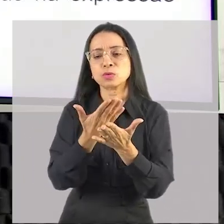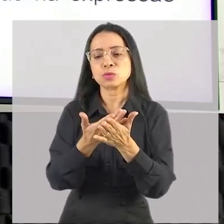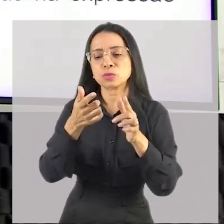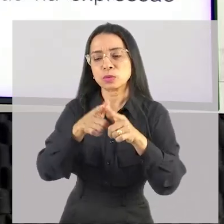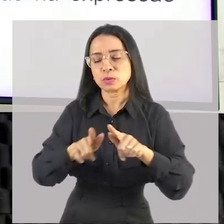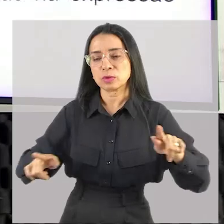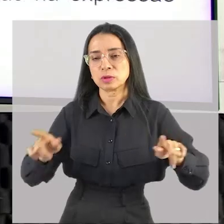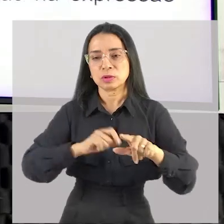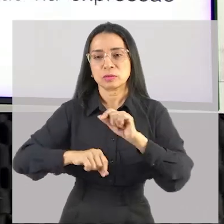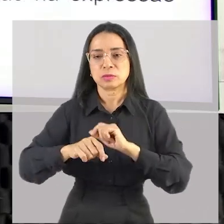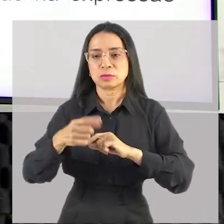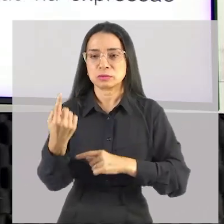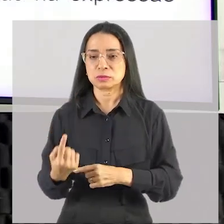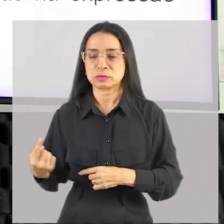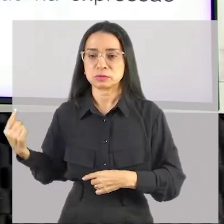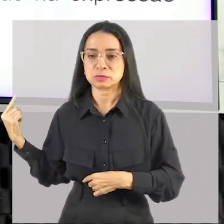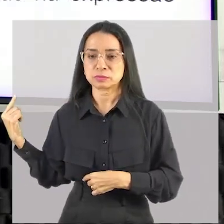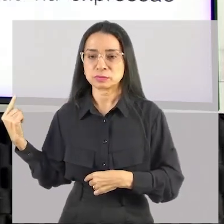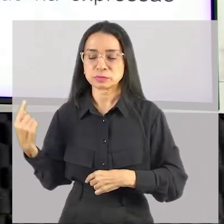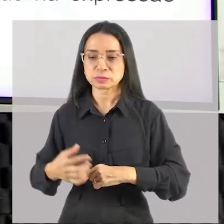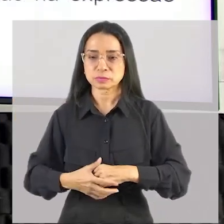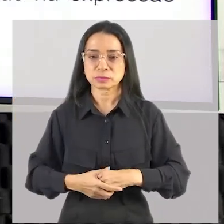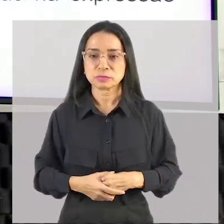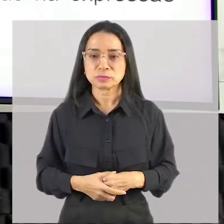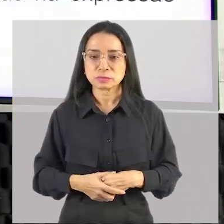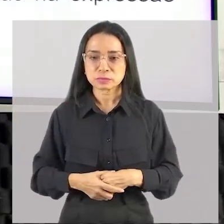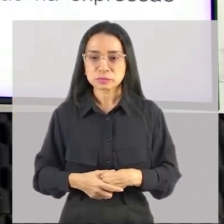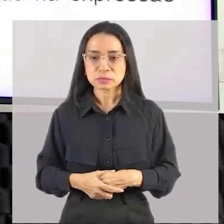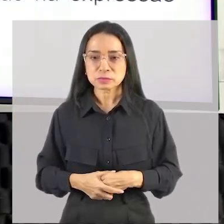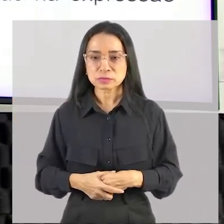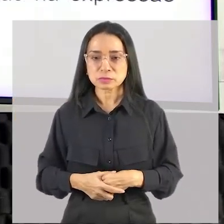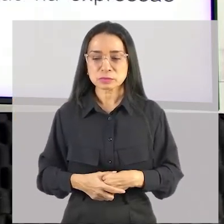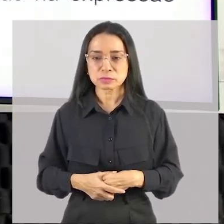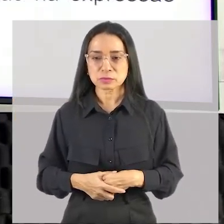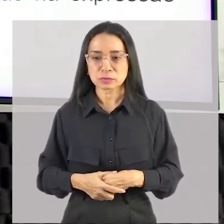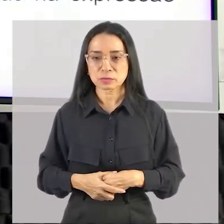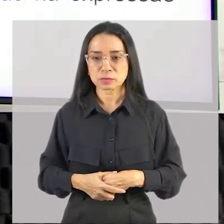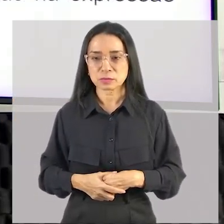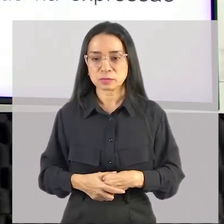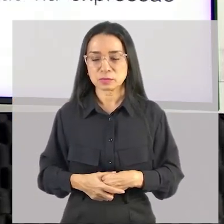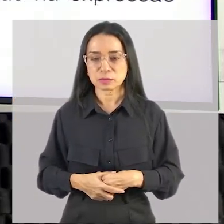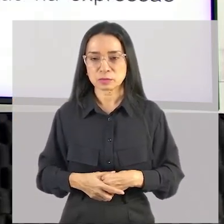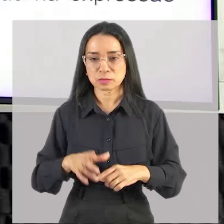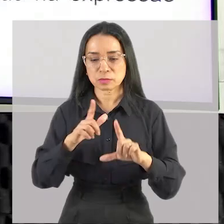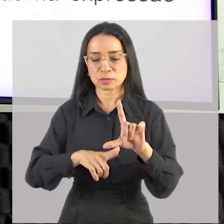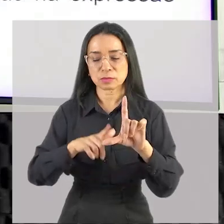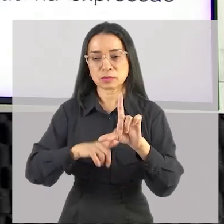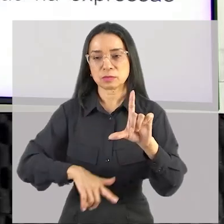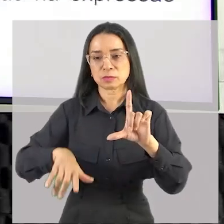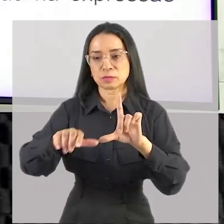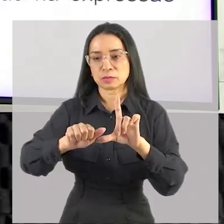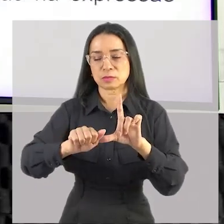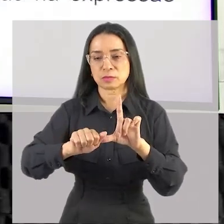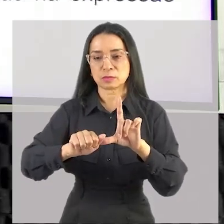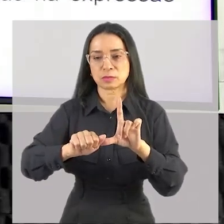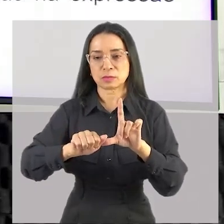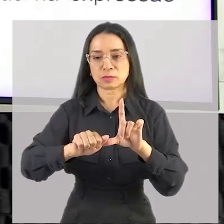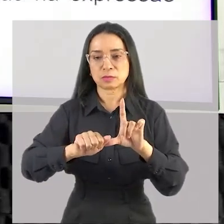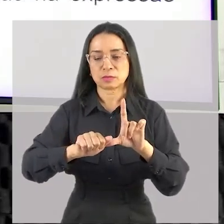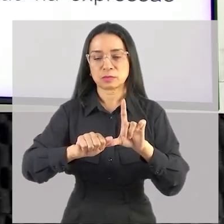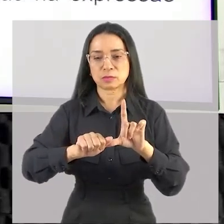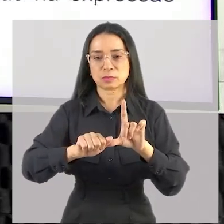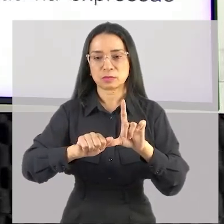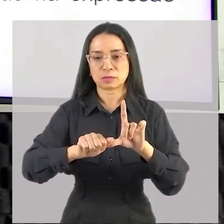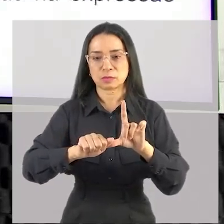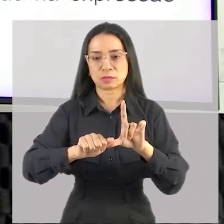algumas. Sinestesia e sinédoque, trazendo percepções de diferentes sentidos na parte todo